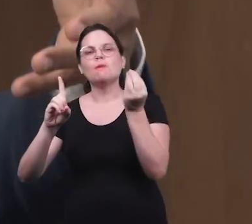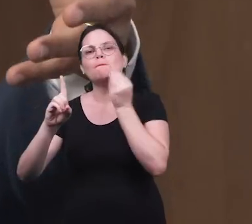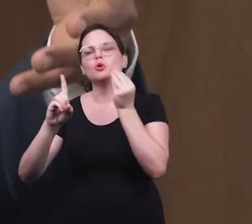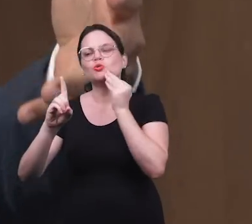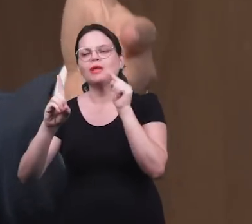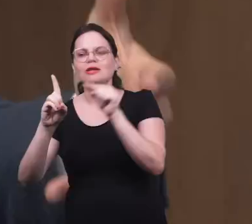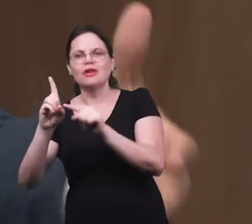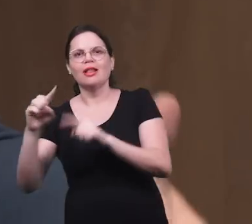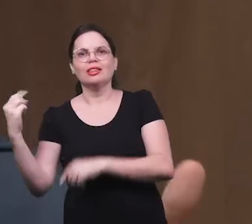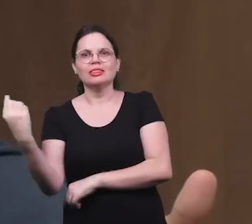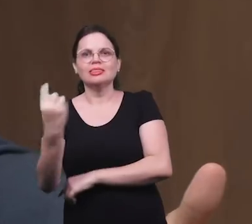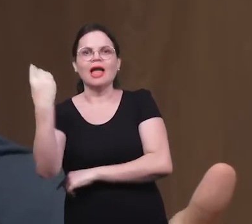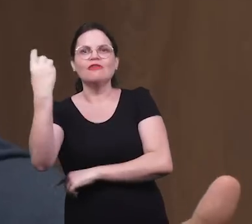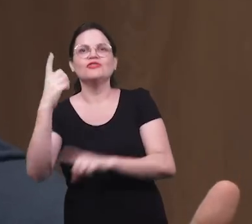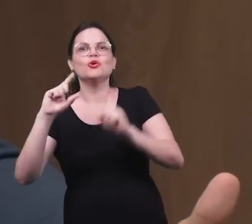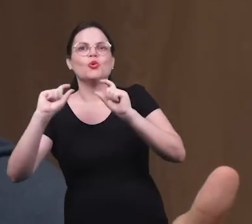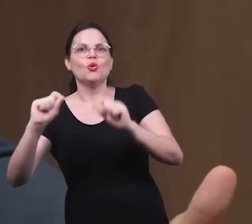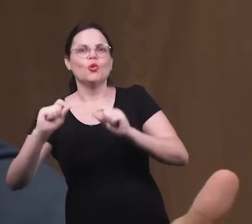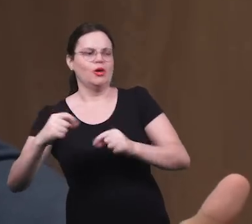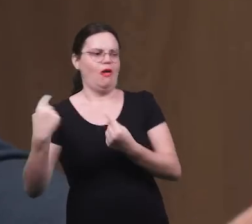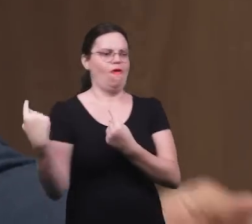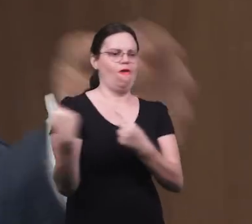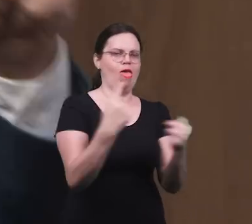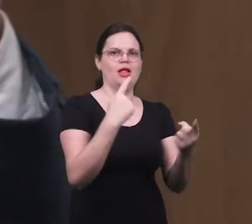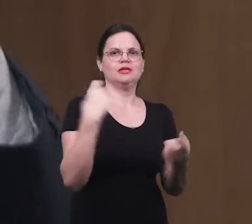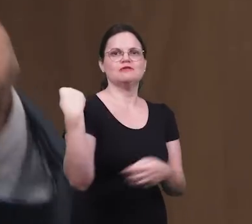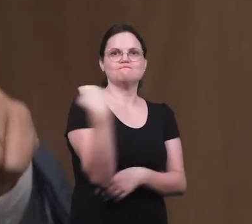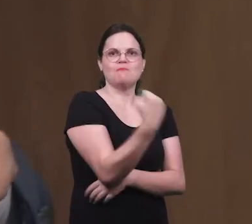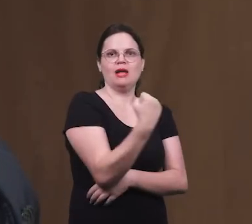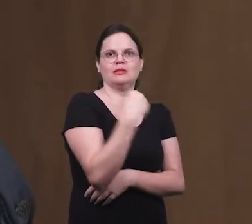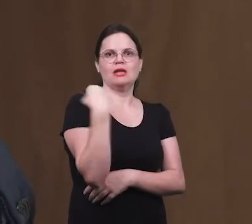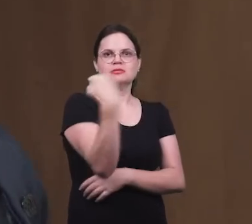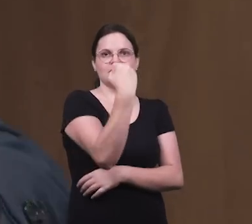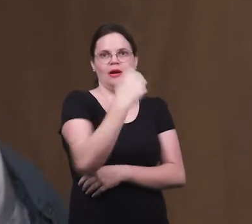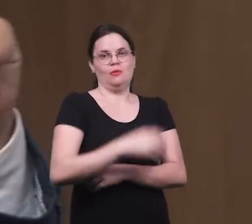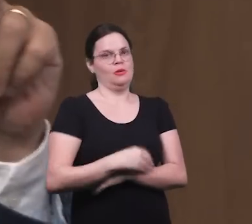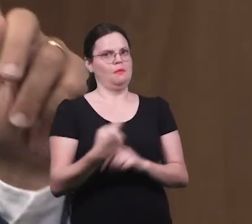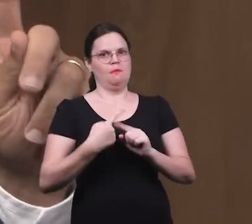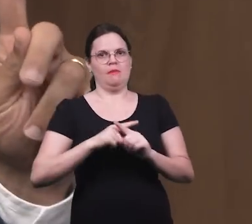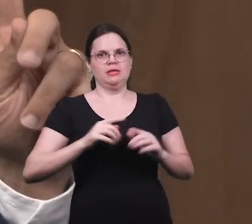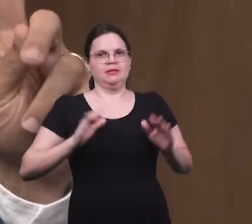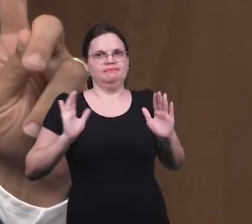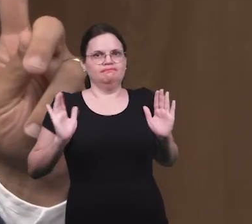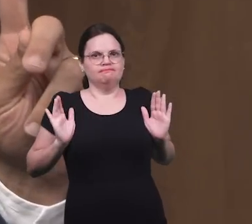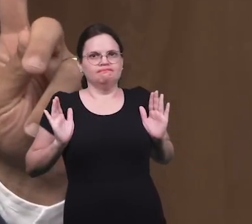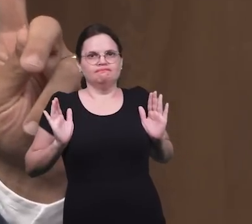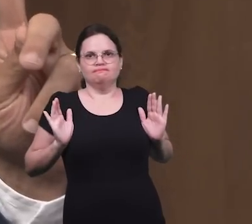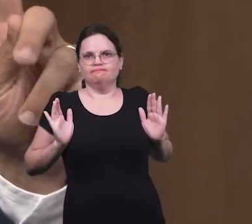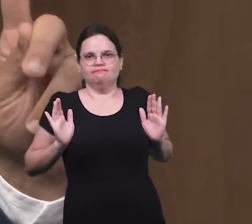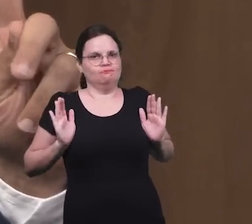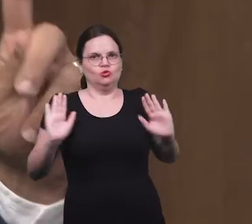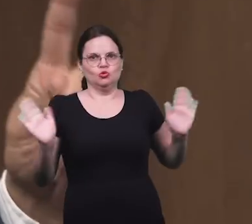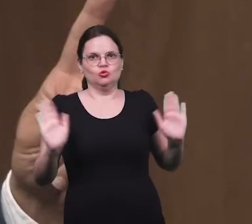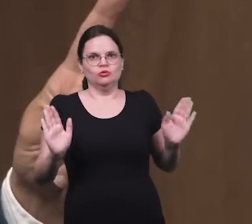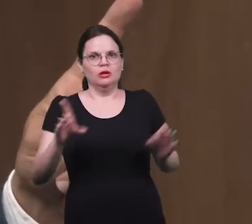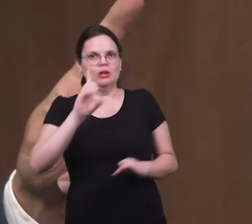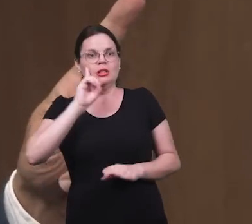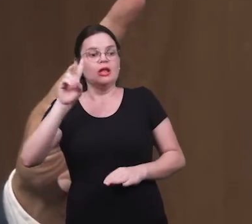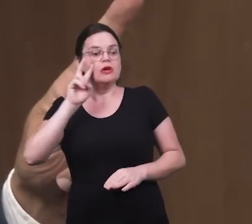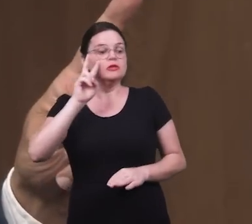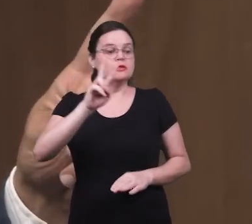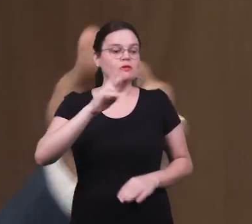Saul foi entregue vulnerável diante de Davi, e Davi, podendo exercer a vingança, ele não fez. Isso agradou o